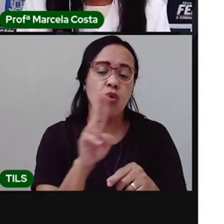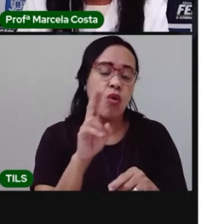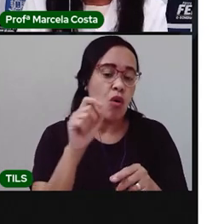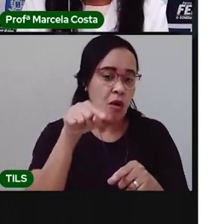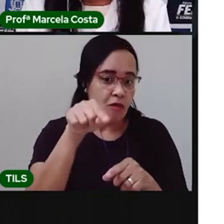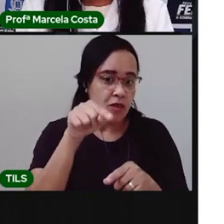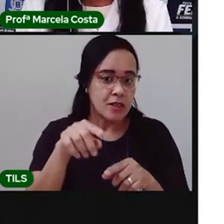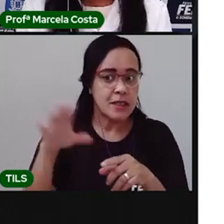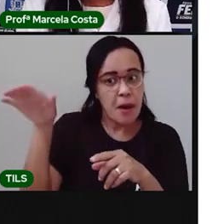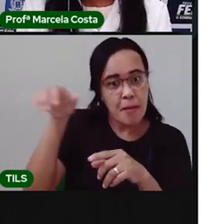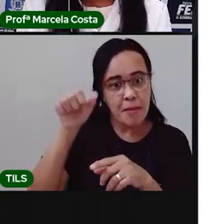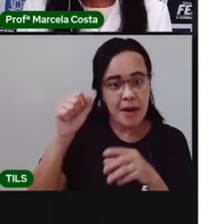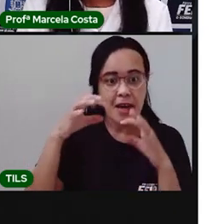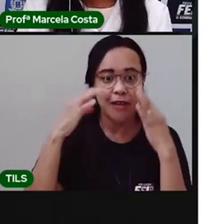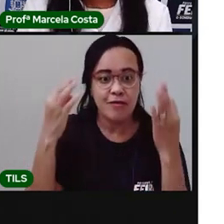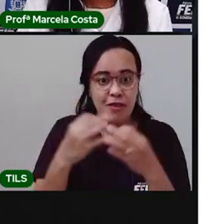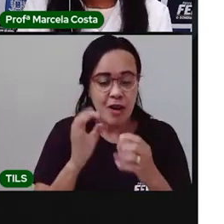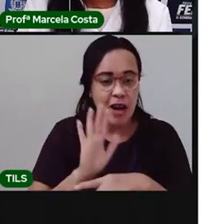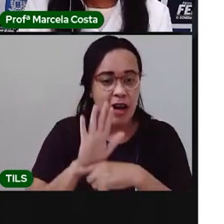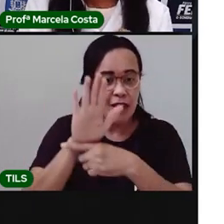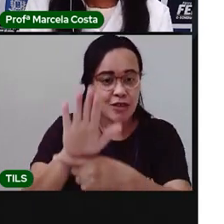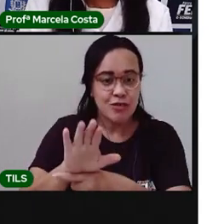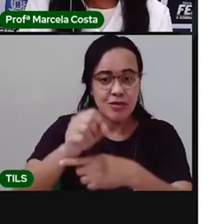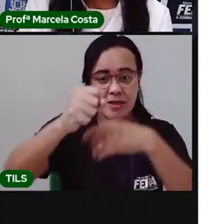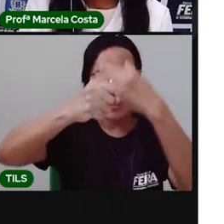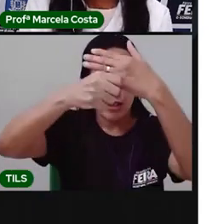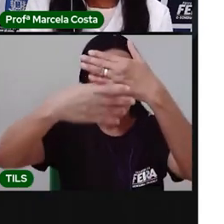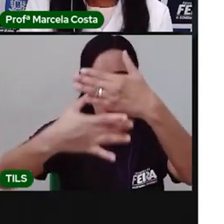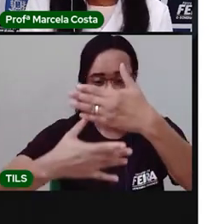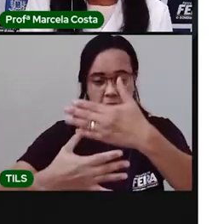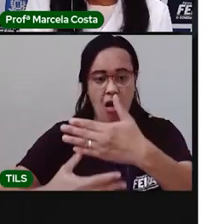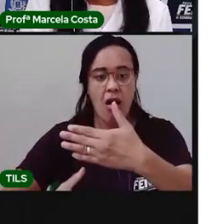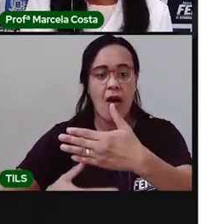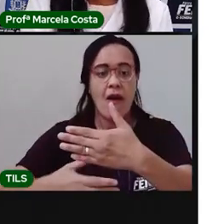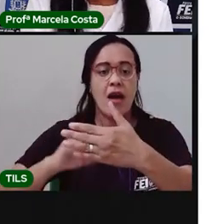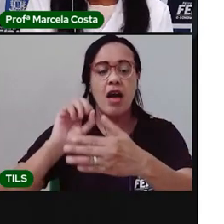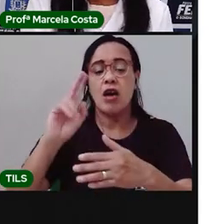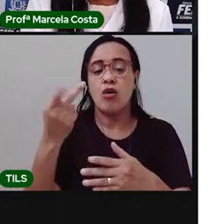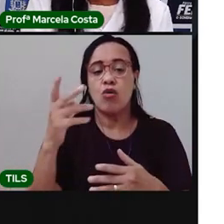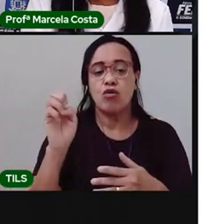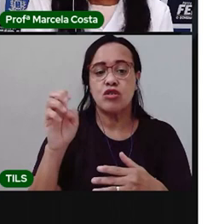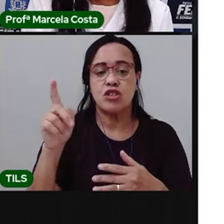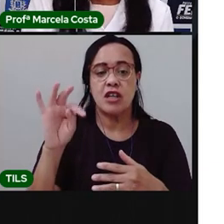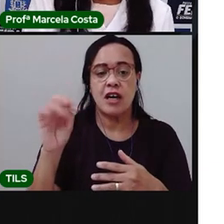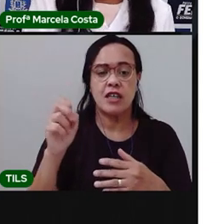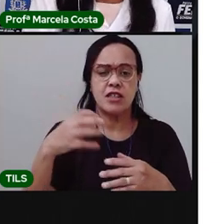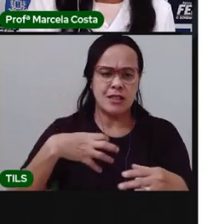aí no chat para mostrar para a gente o que é que você está sentindo agora.